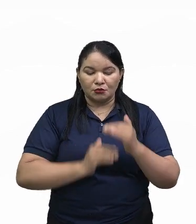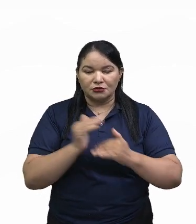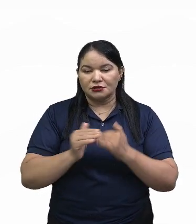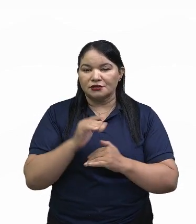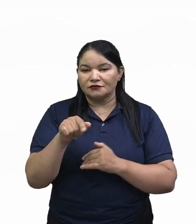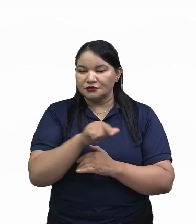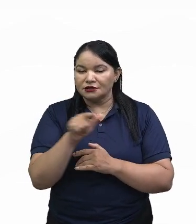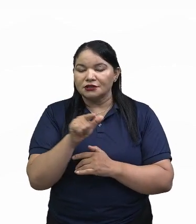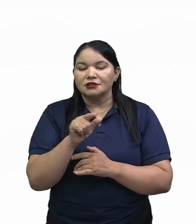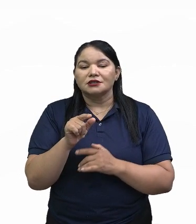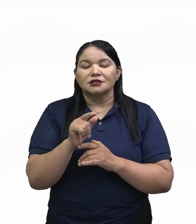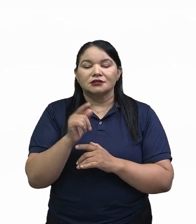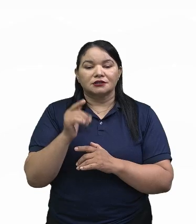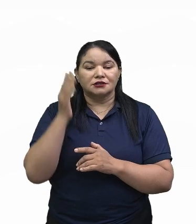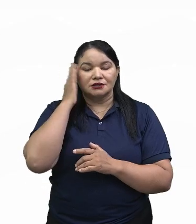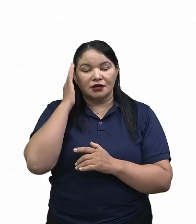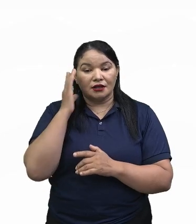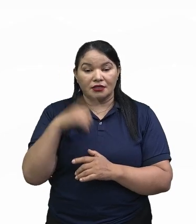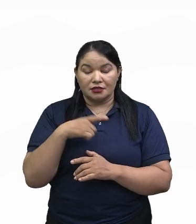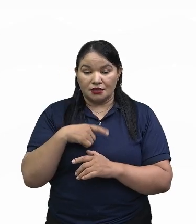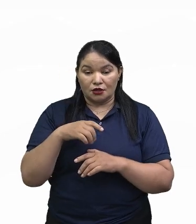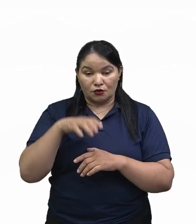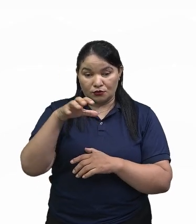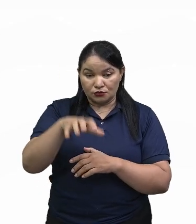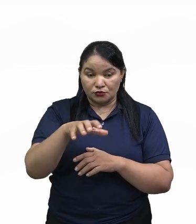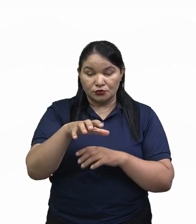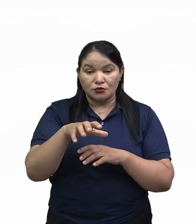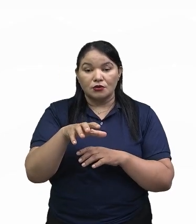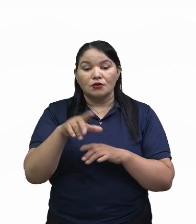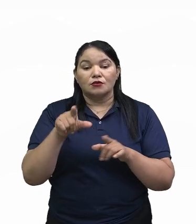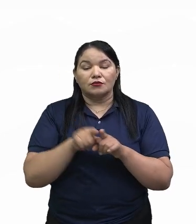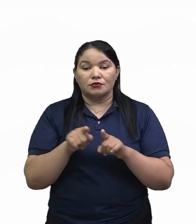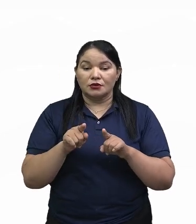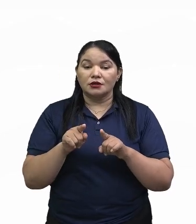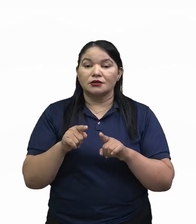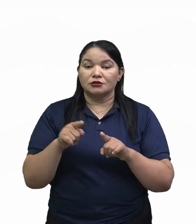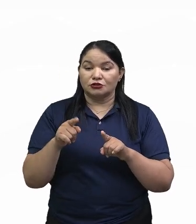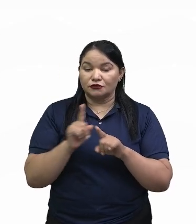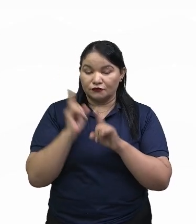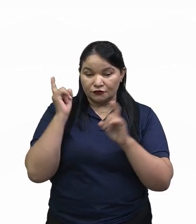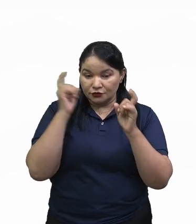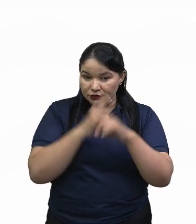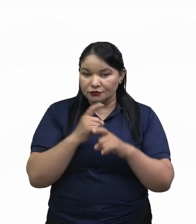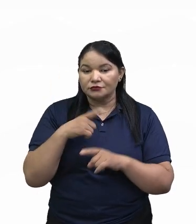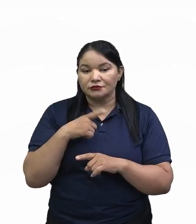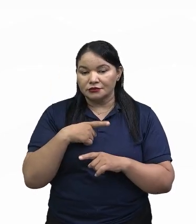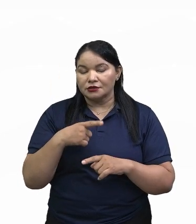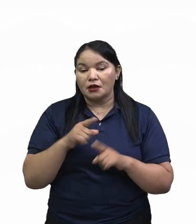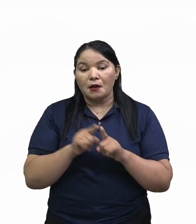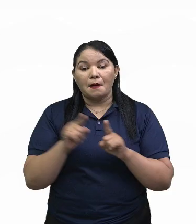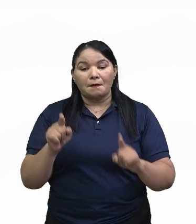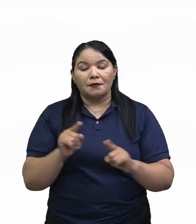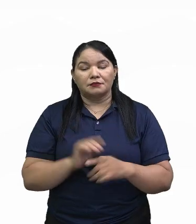já tem uma região que era uma região complicada, tá?